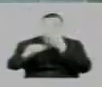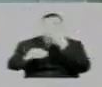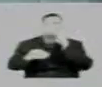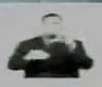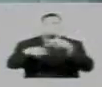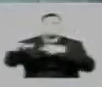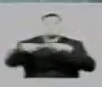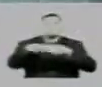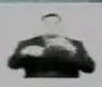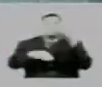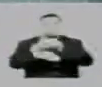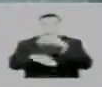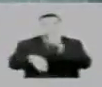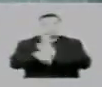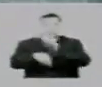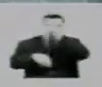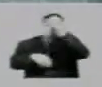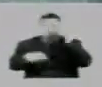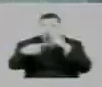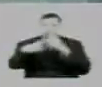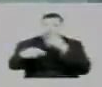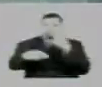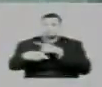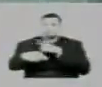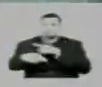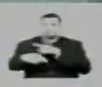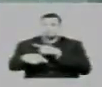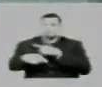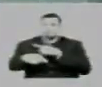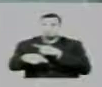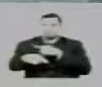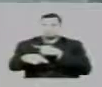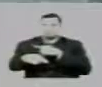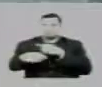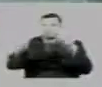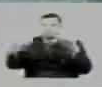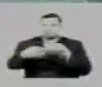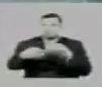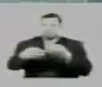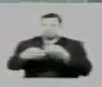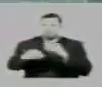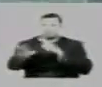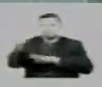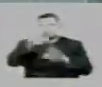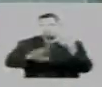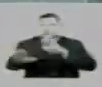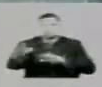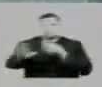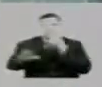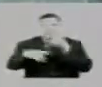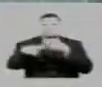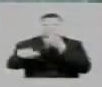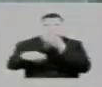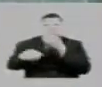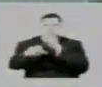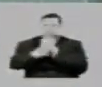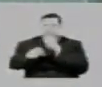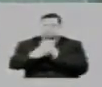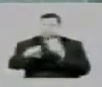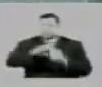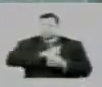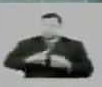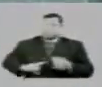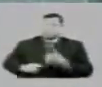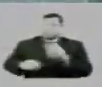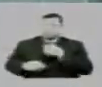comprometer a capacidade de investimento do Estado. Portanto, nós temos que ter absolutamente cuidado com isso. Por conta disso,